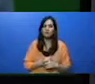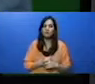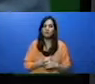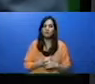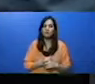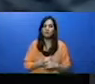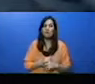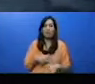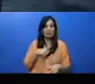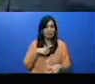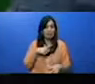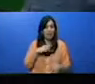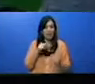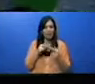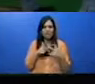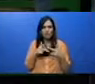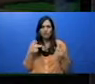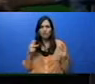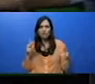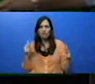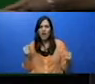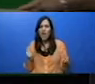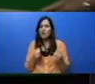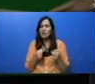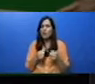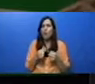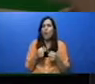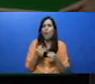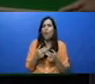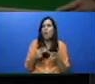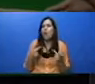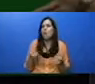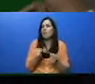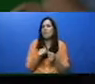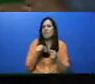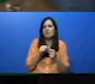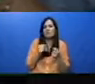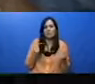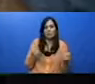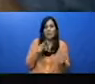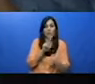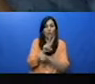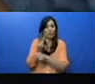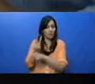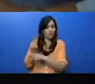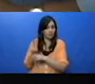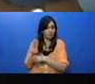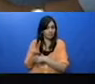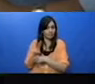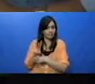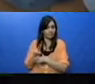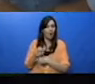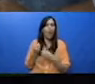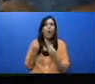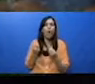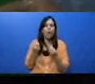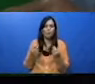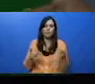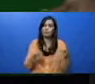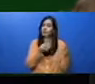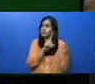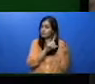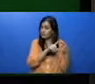Olha, existem várias ações que permitem a pessoa ser protetora. Como?